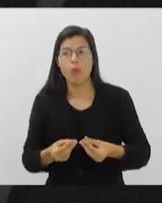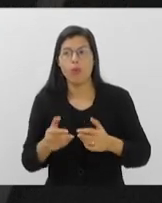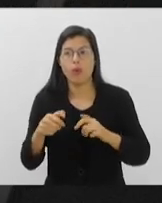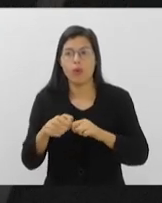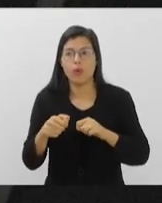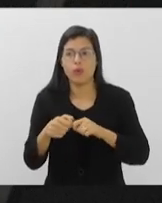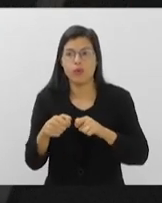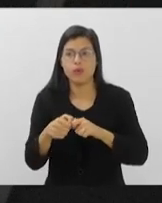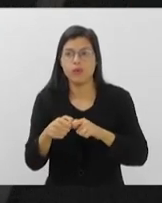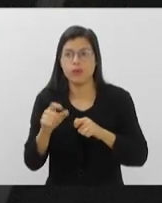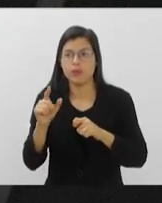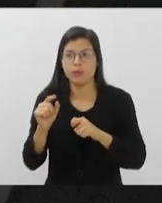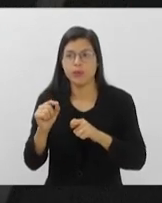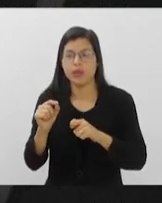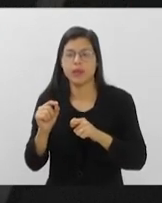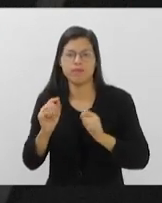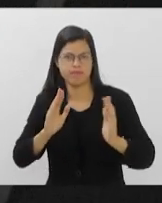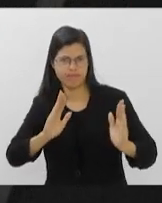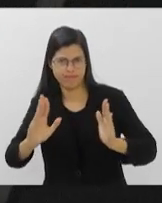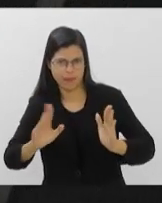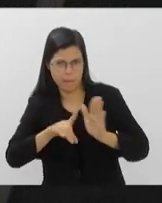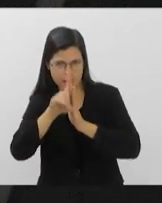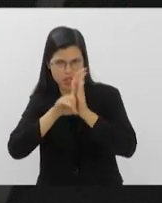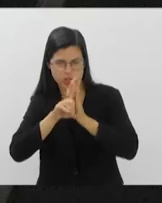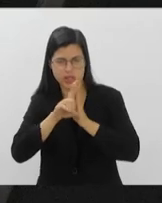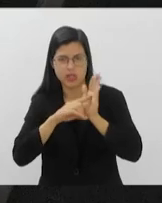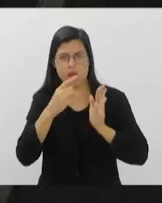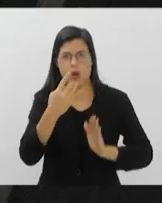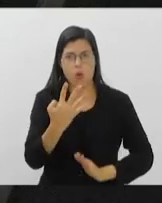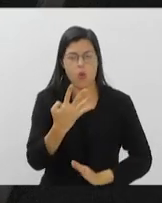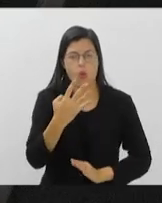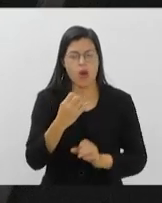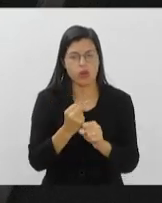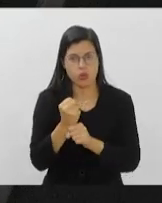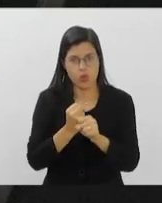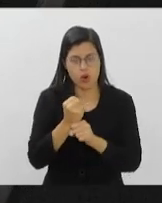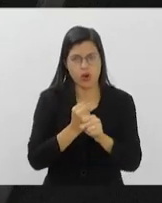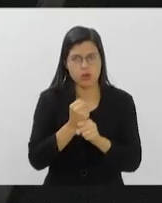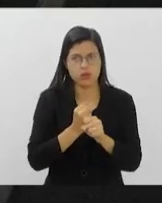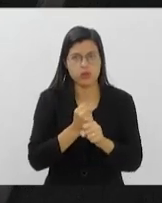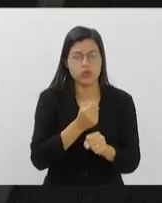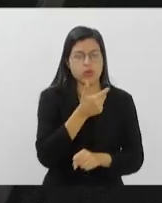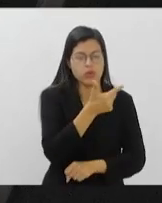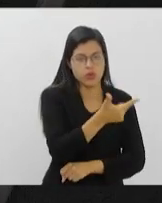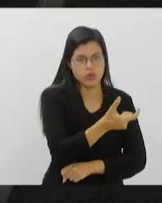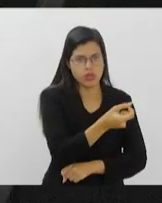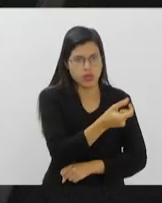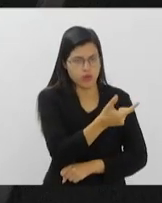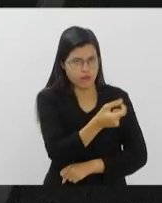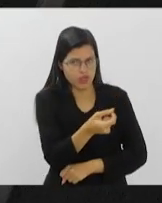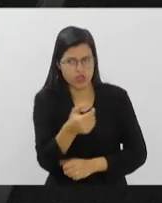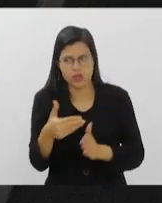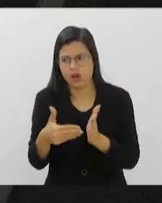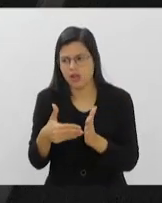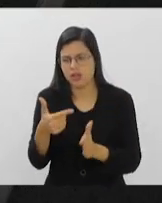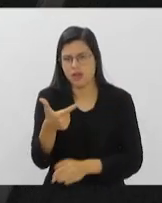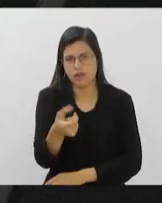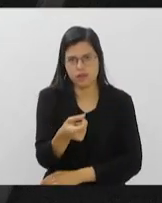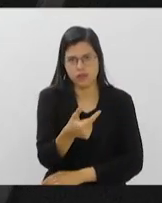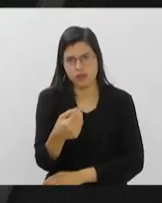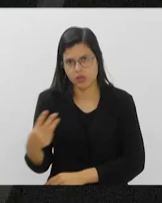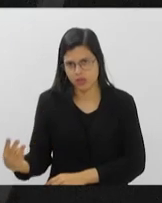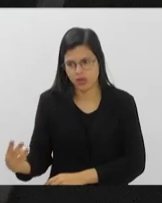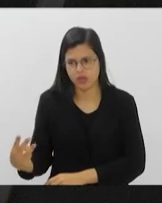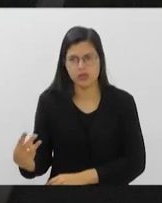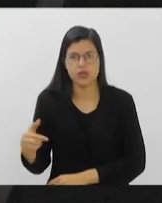um recorte de 4 anos 2020 a 2023 eu preciso saber do Conselho Estadual do Rio de Janeiro e dos